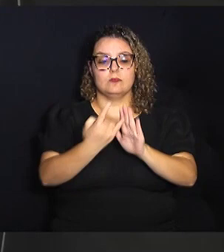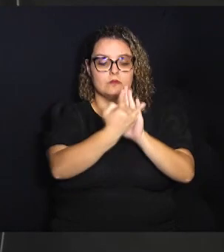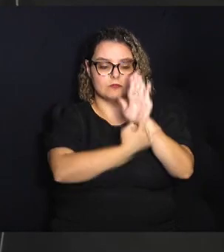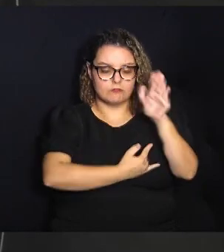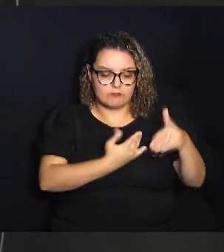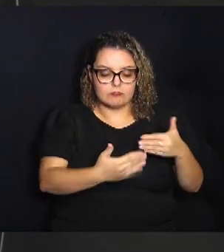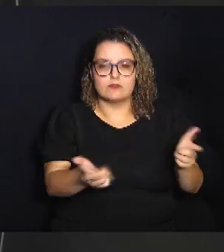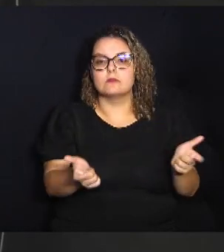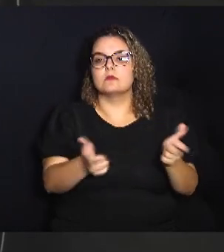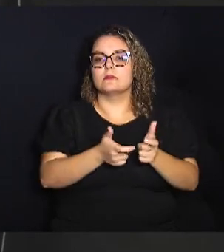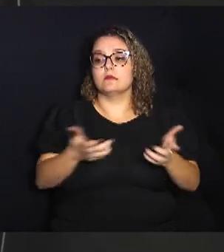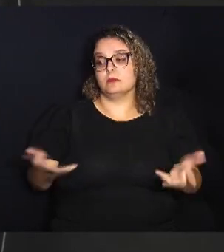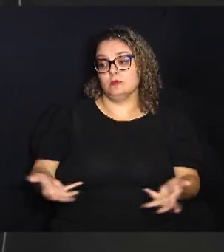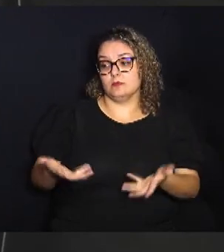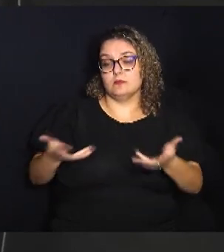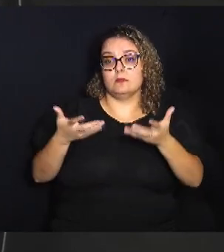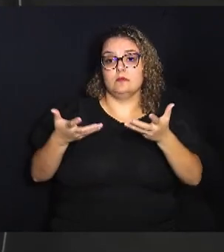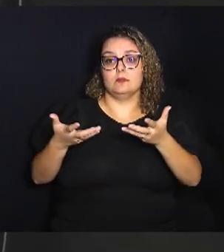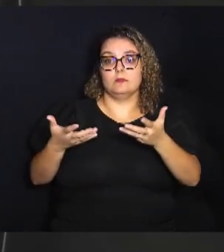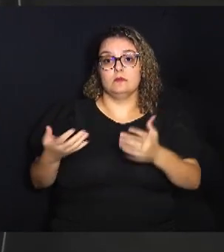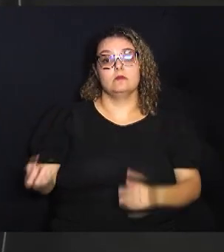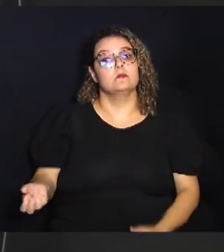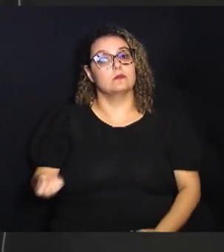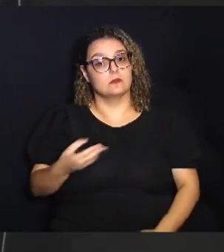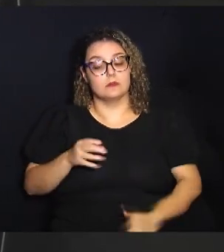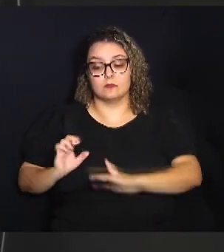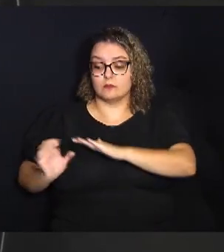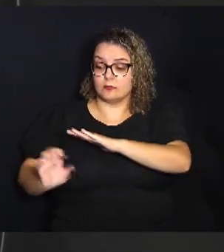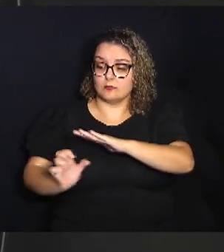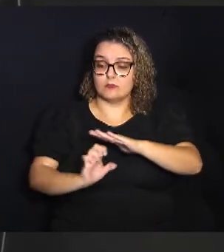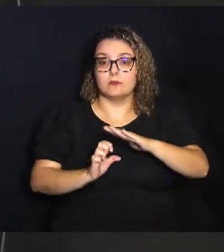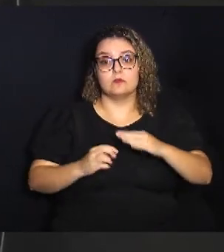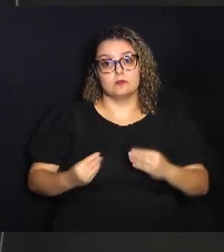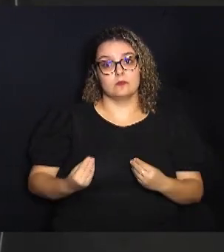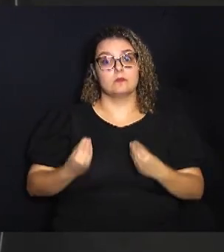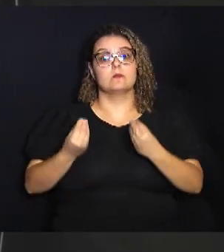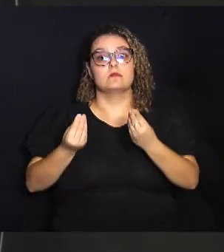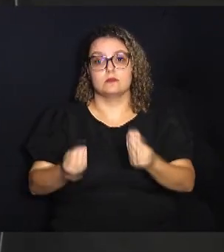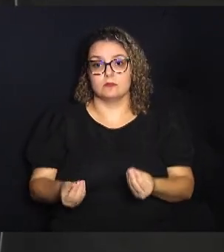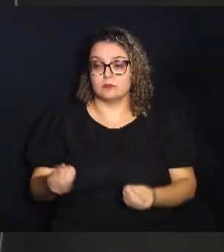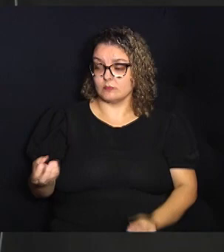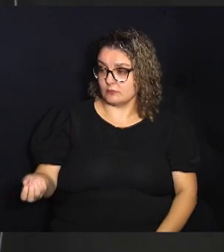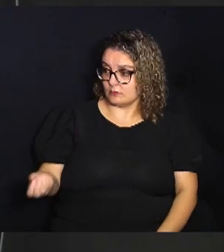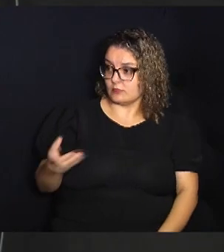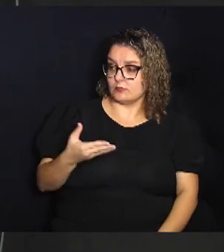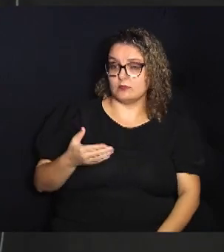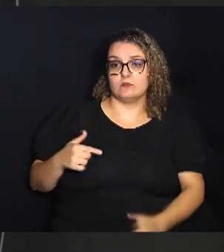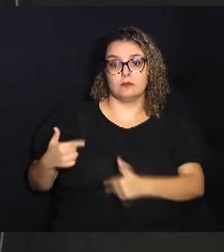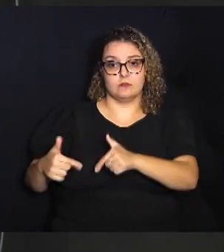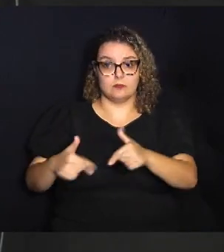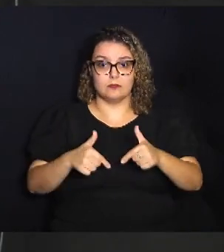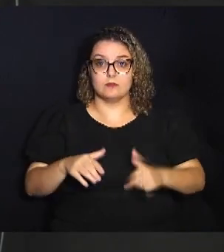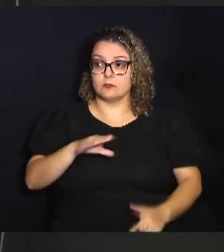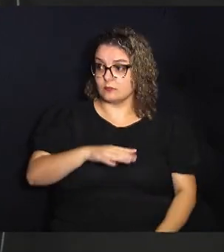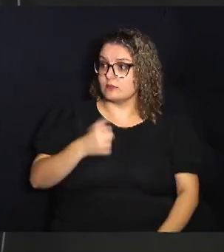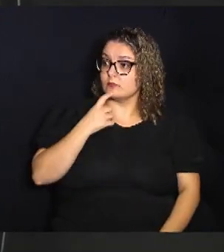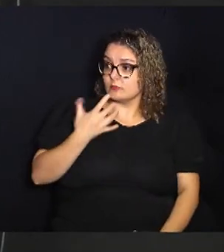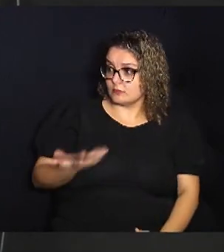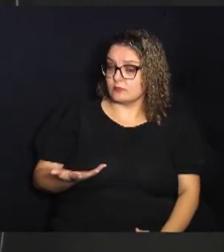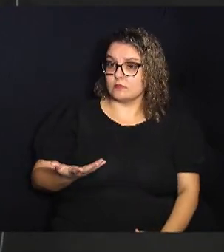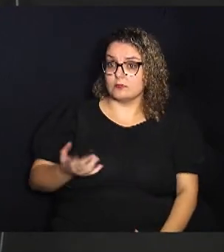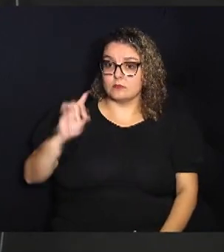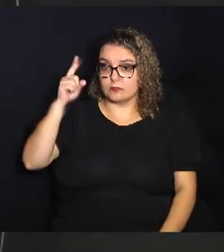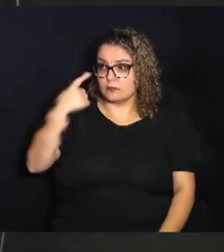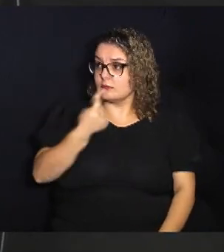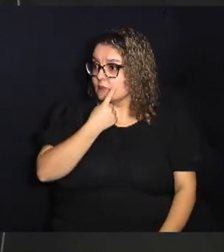desburocratização e incentivo para a geração de novas empresas, trazendo assim novos empregos na cidade de Campinas. Mirla, eu